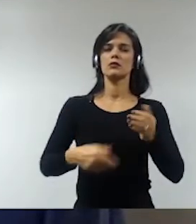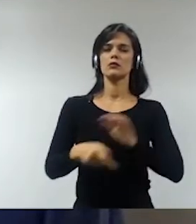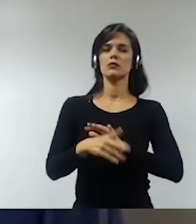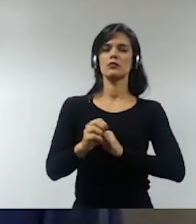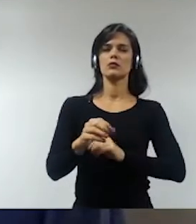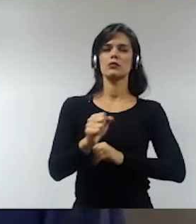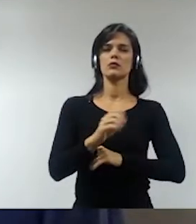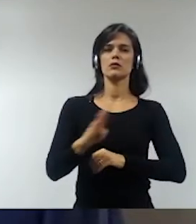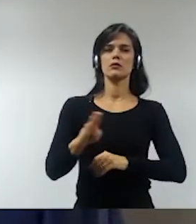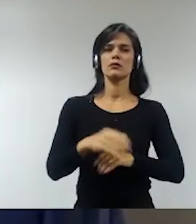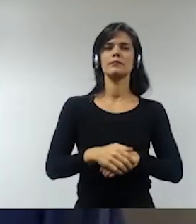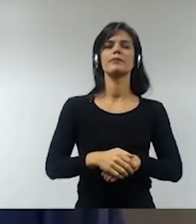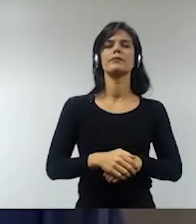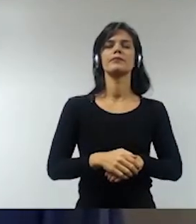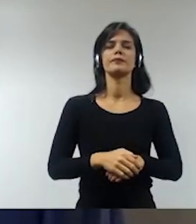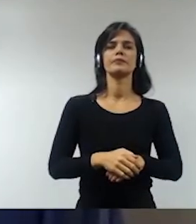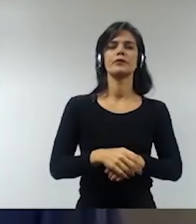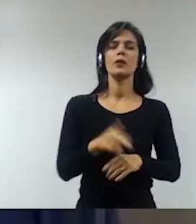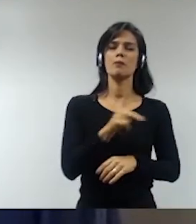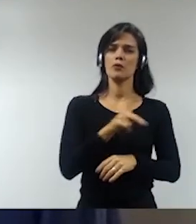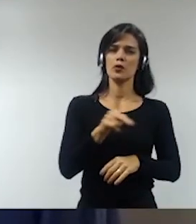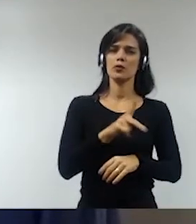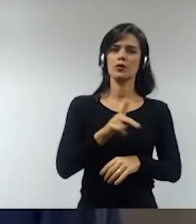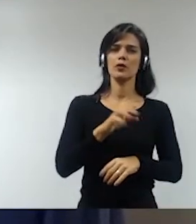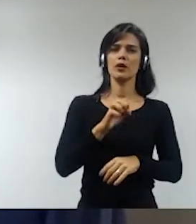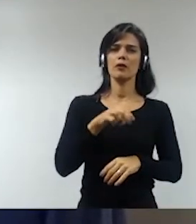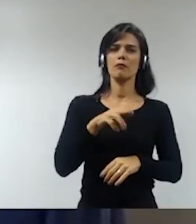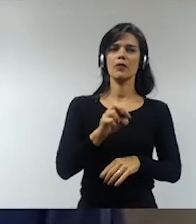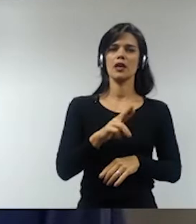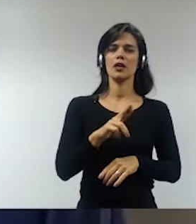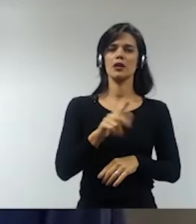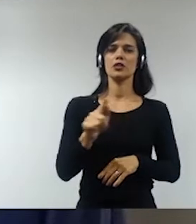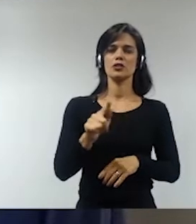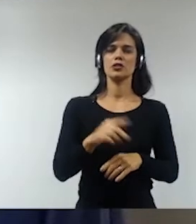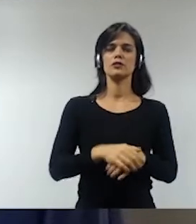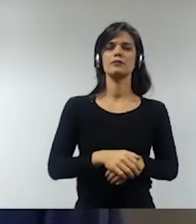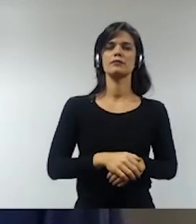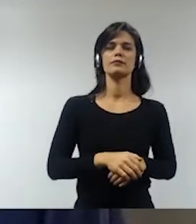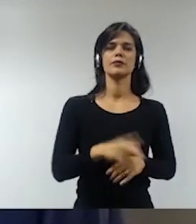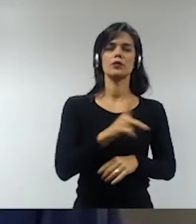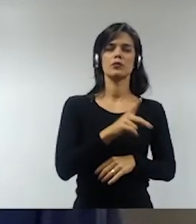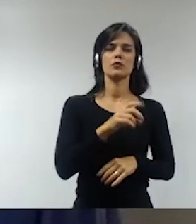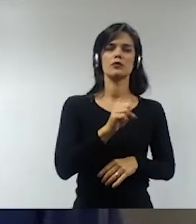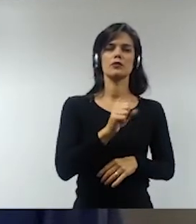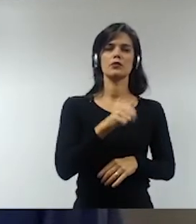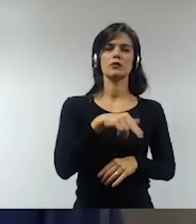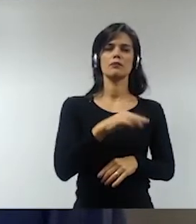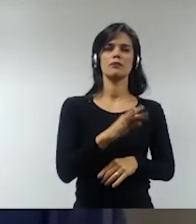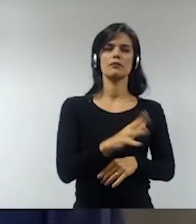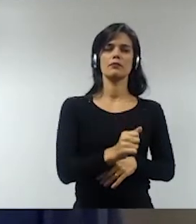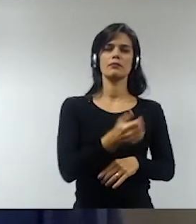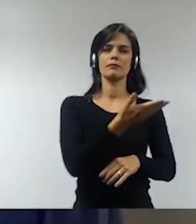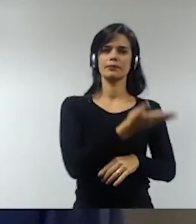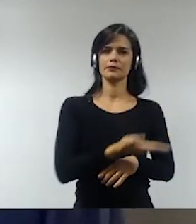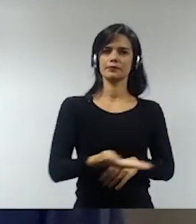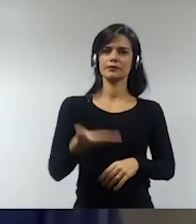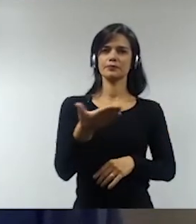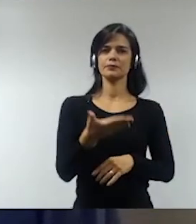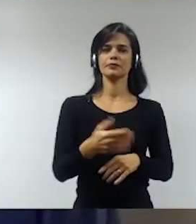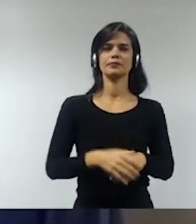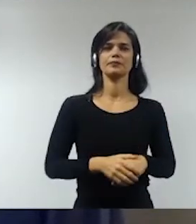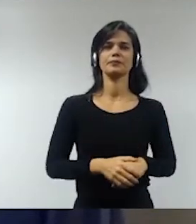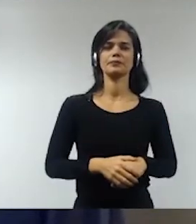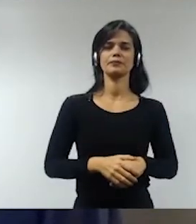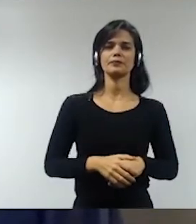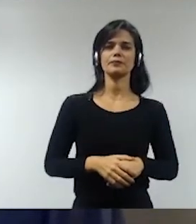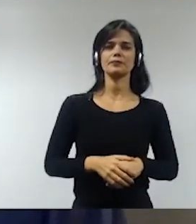É diretora do IBAJUDE e professora da EMERGE. Doutora Samanta, a palavra é sua e recomendo